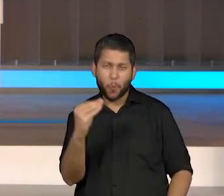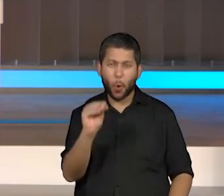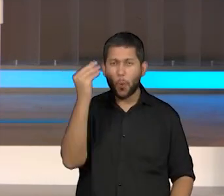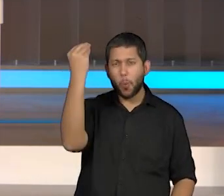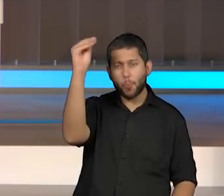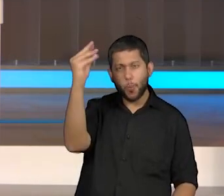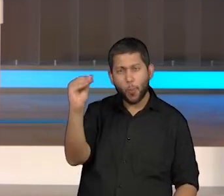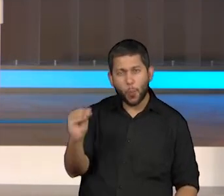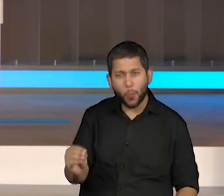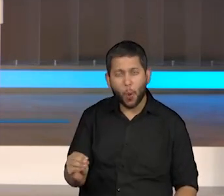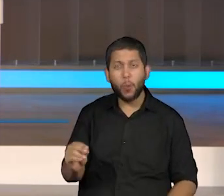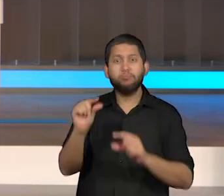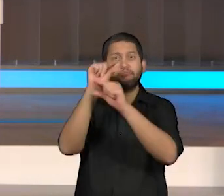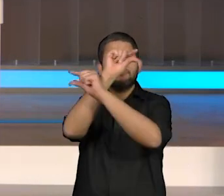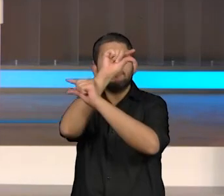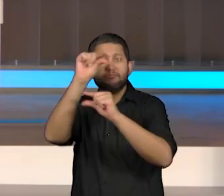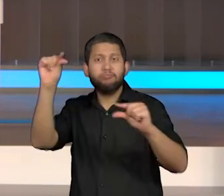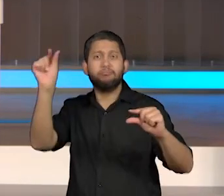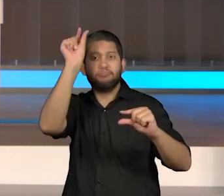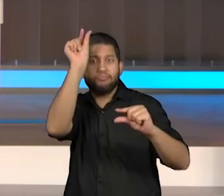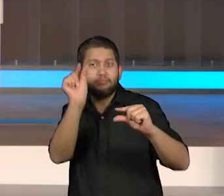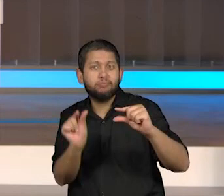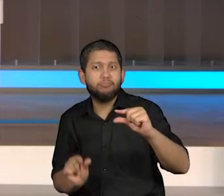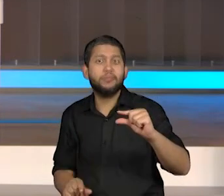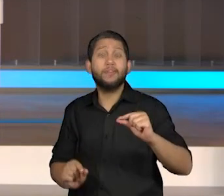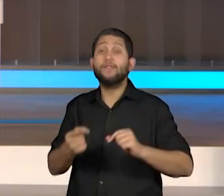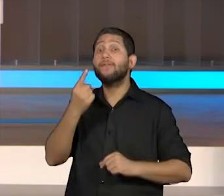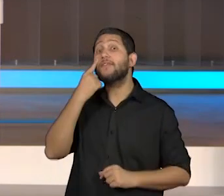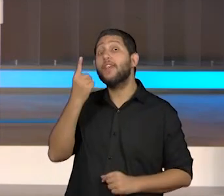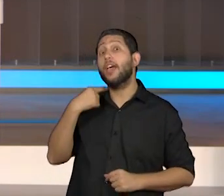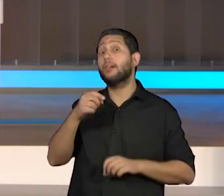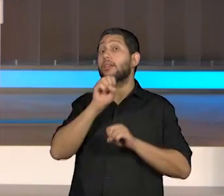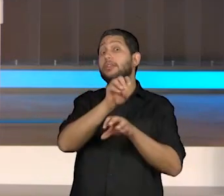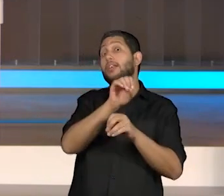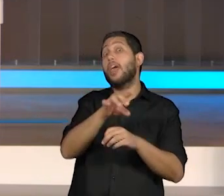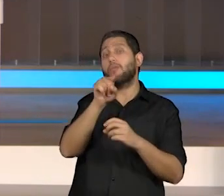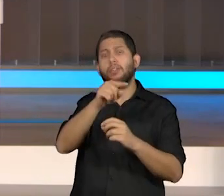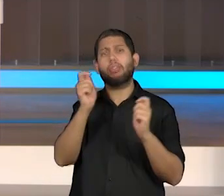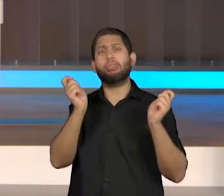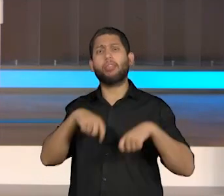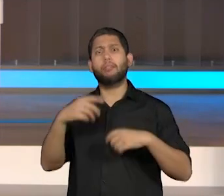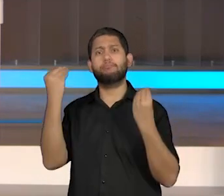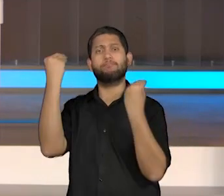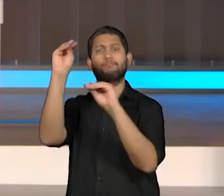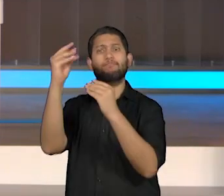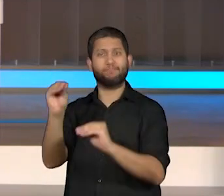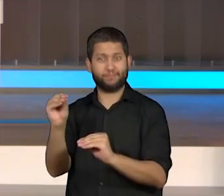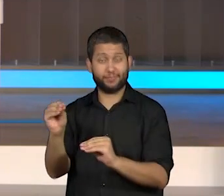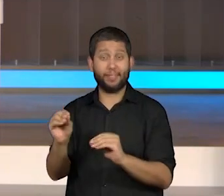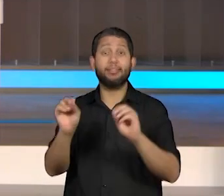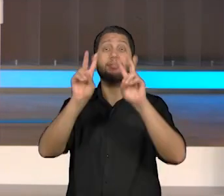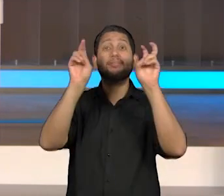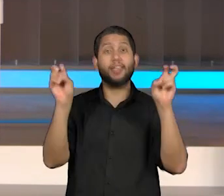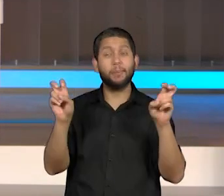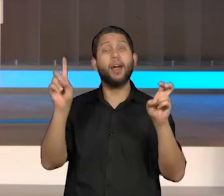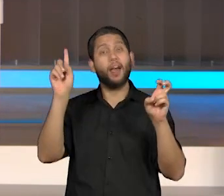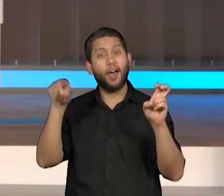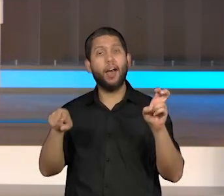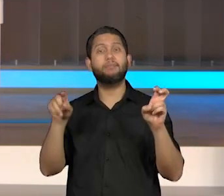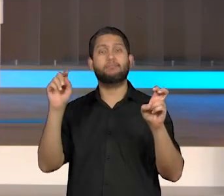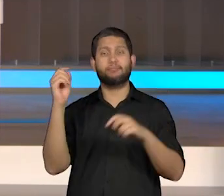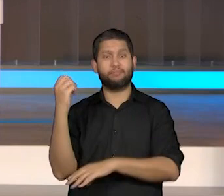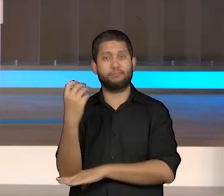adquiriram nesta aula aqui de ciências, tá bom? Que a gente falou sobre a fotossíntese, que